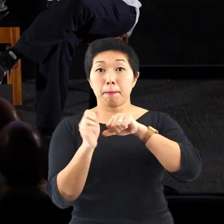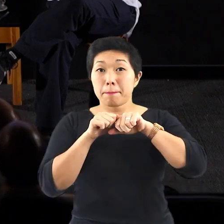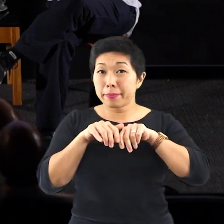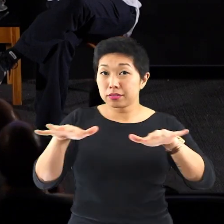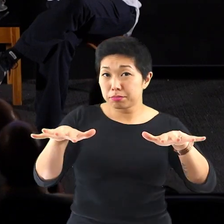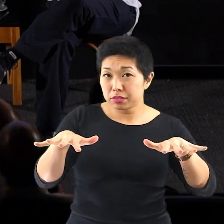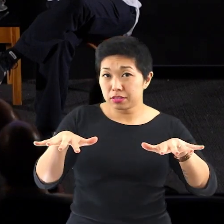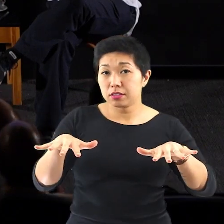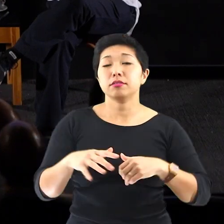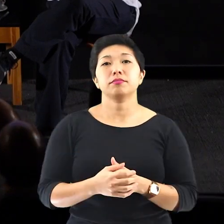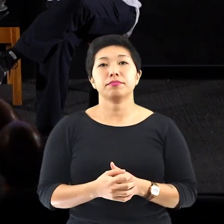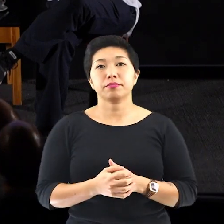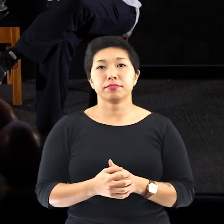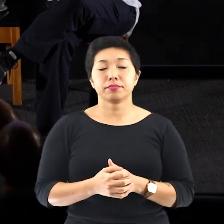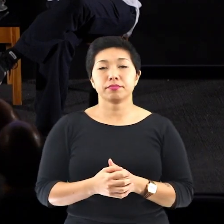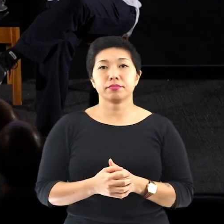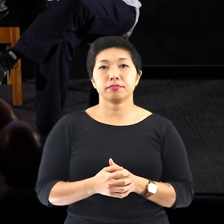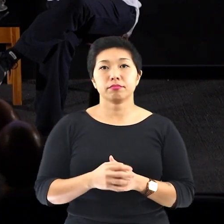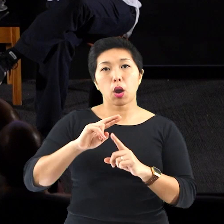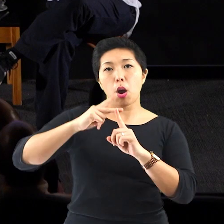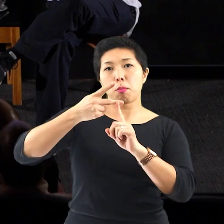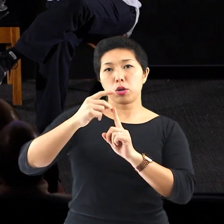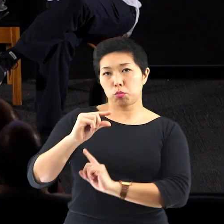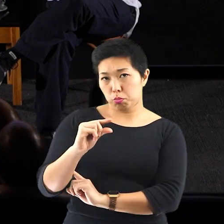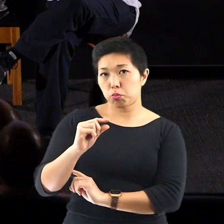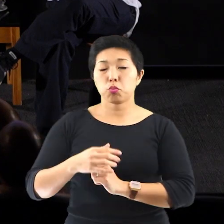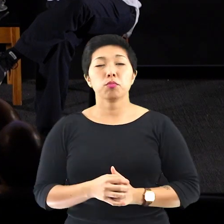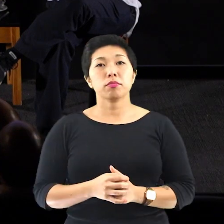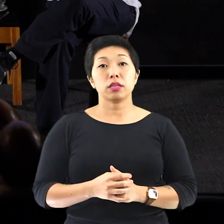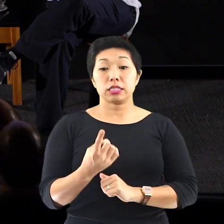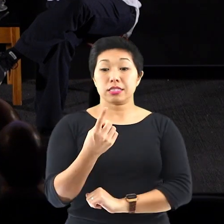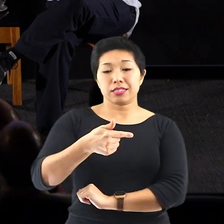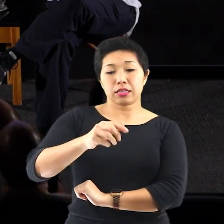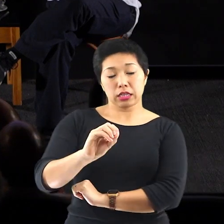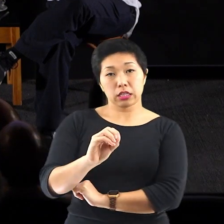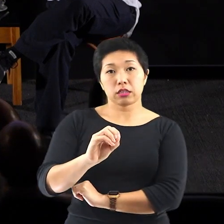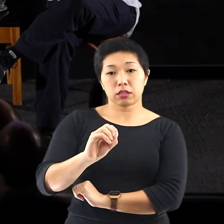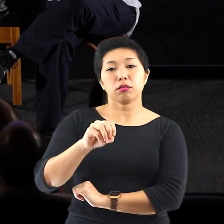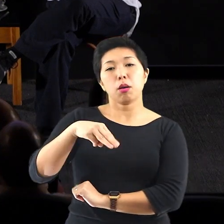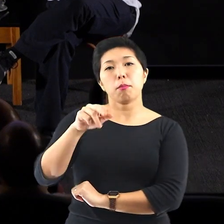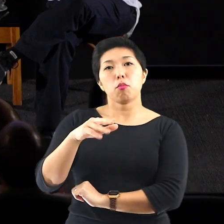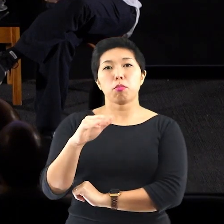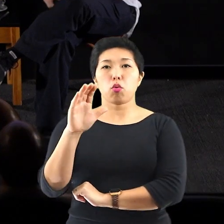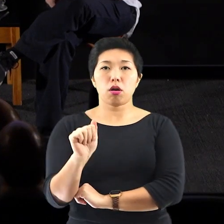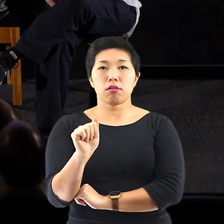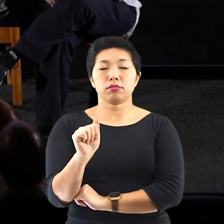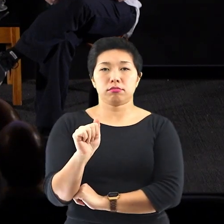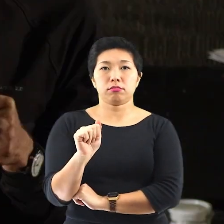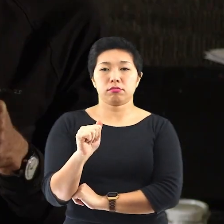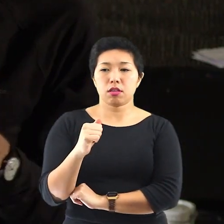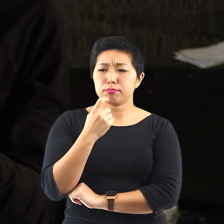do coronavírus, precisou aumentar, foi para 170 mumbucas por mês,